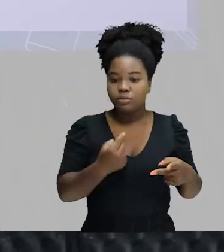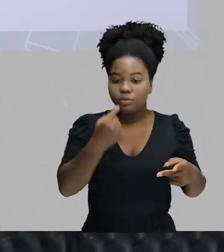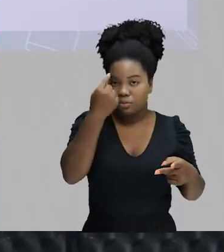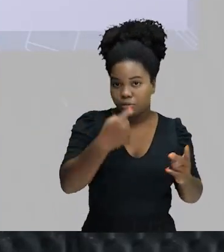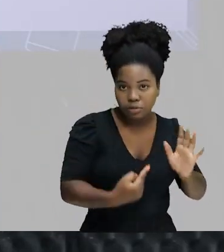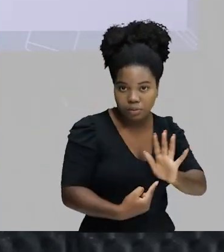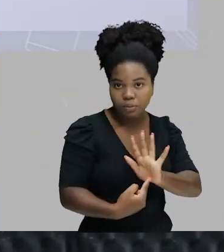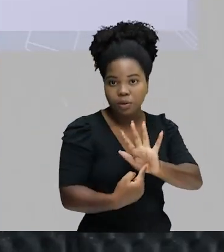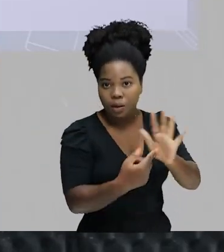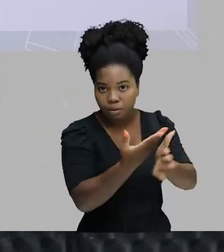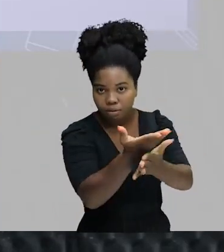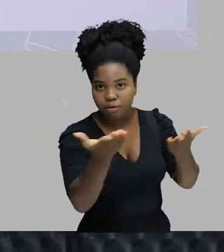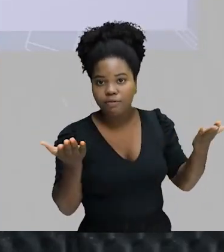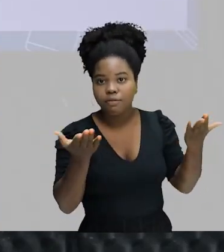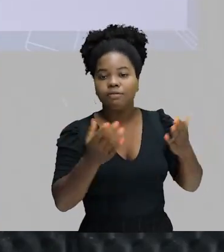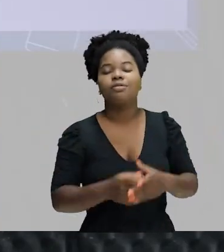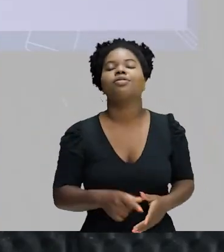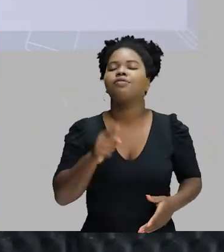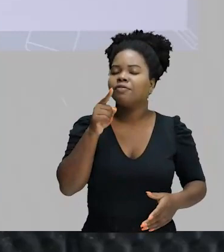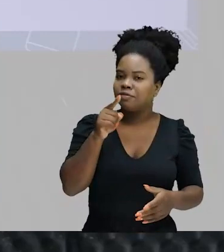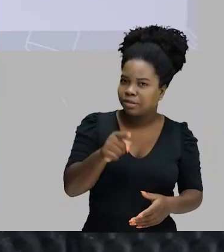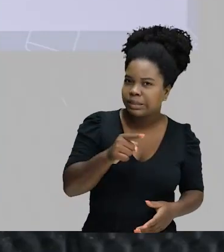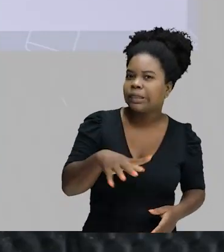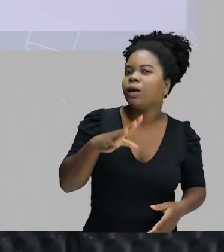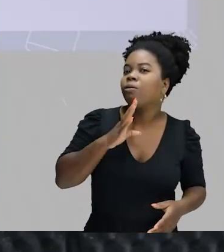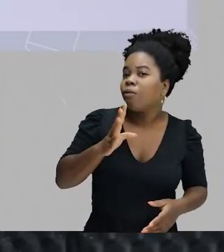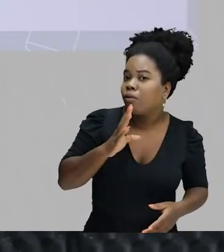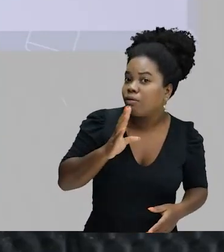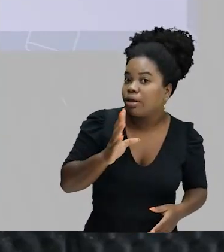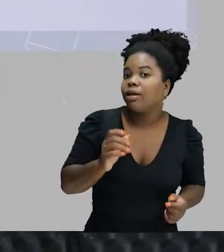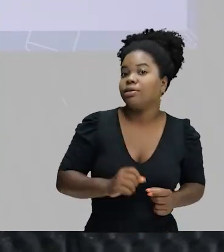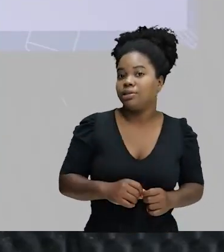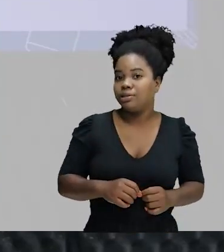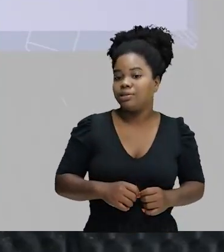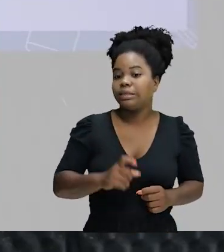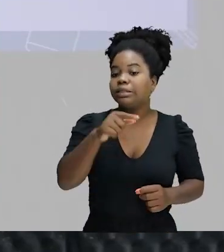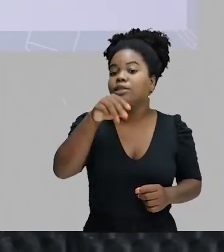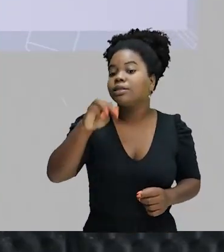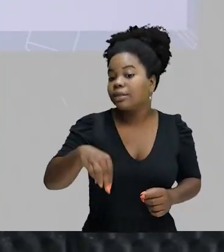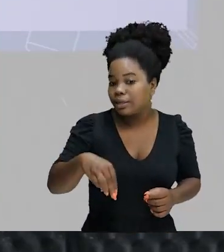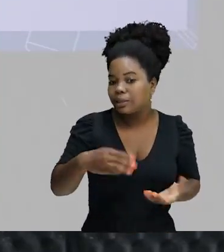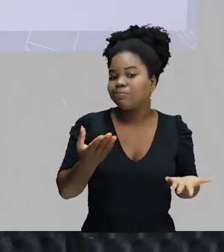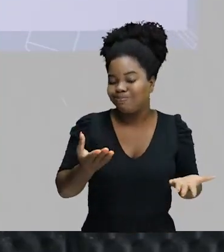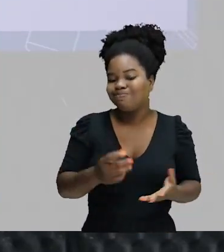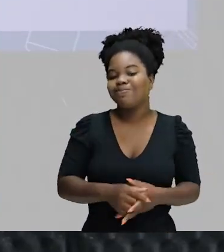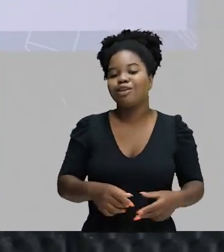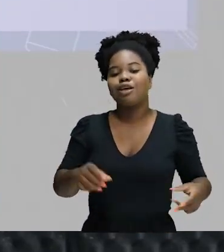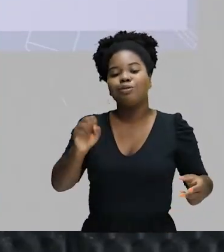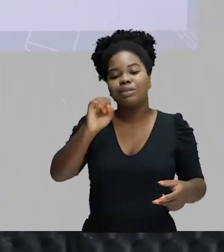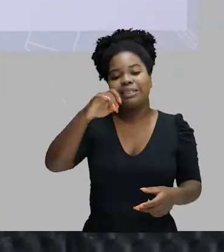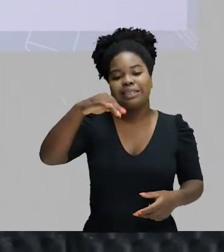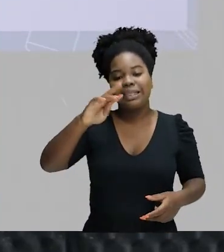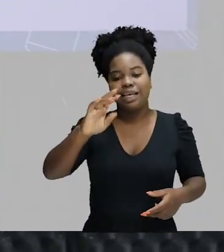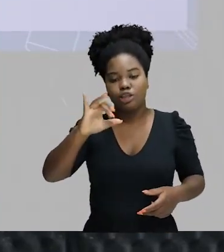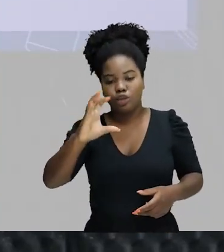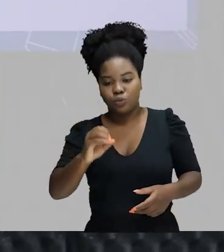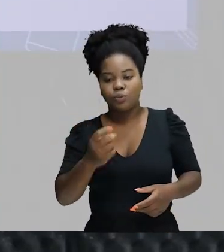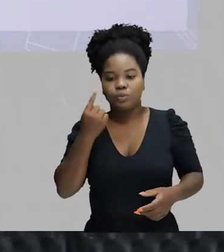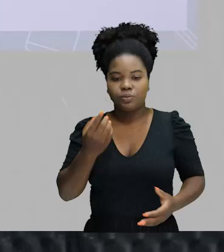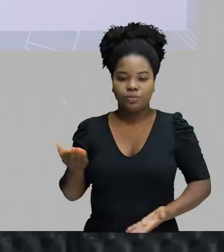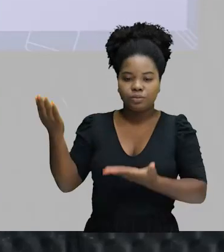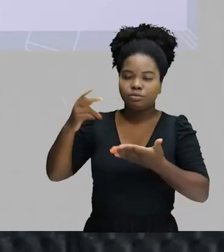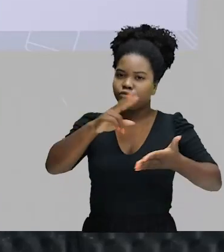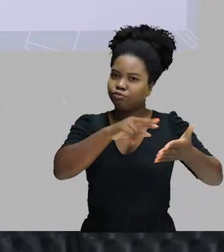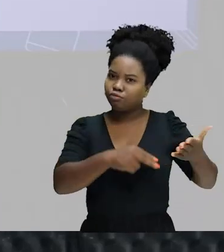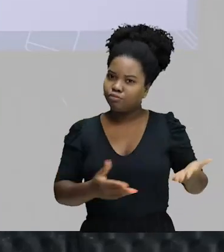que aparece na tela, você já tem mais ou menos uma noção de quem são os polímeros sintéticos. Os